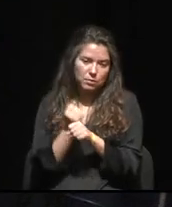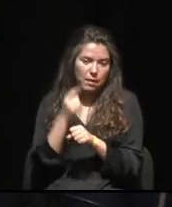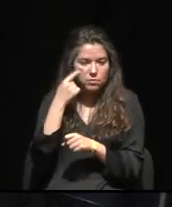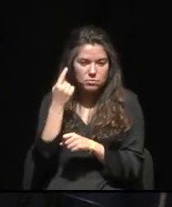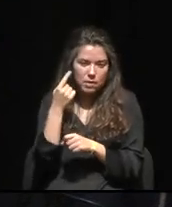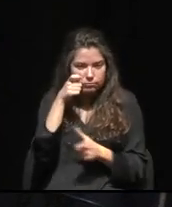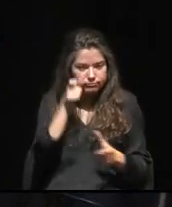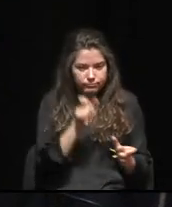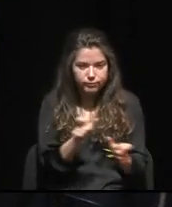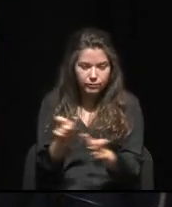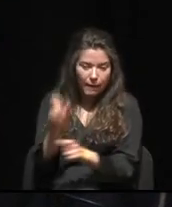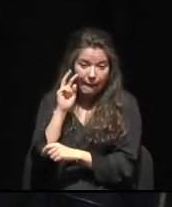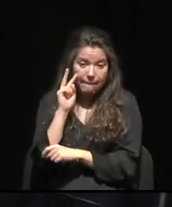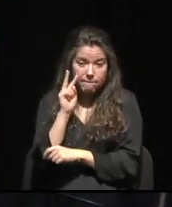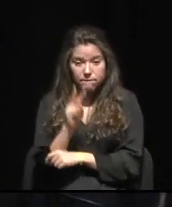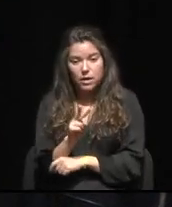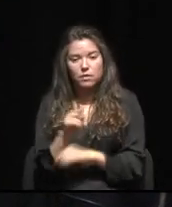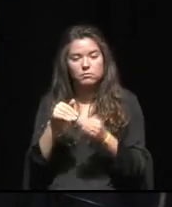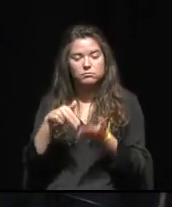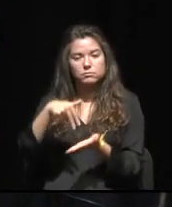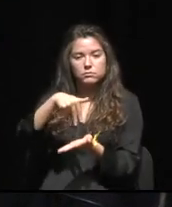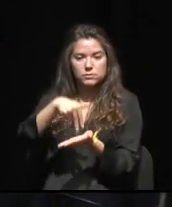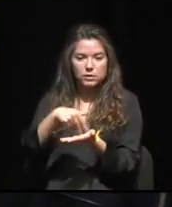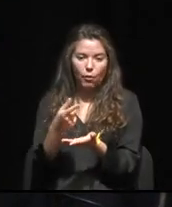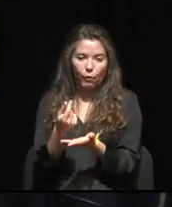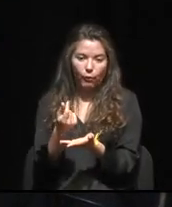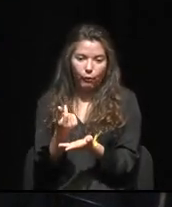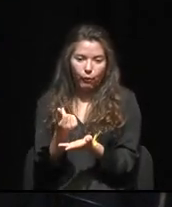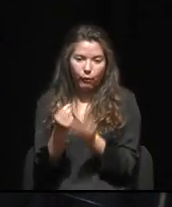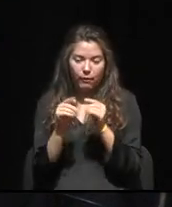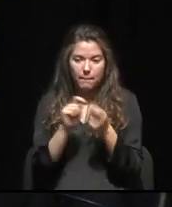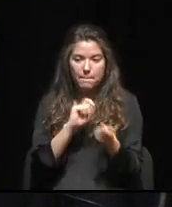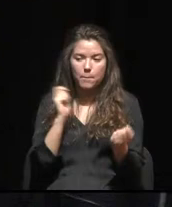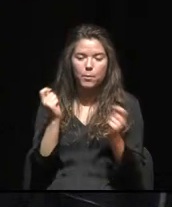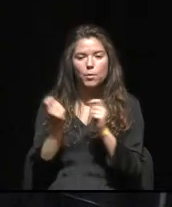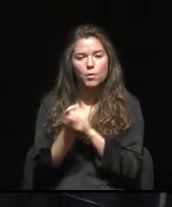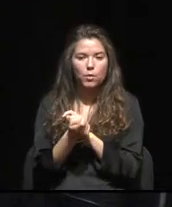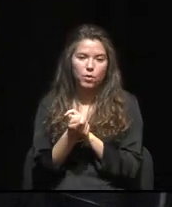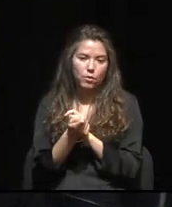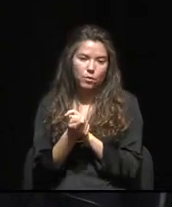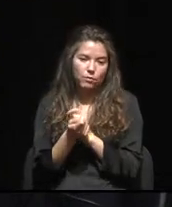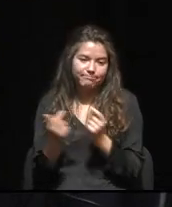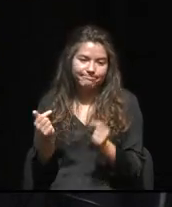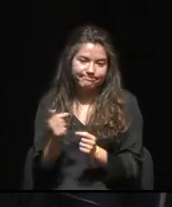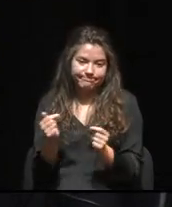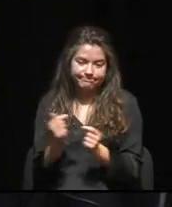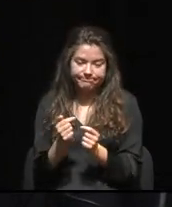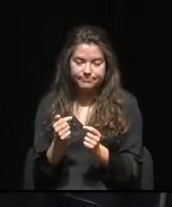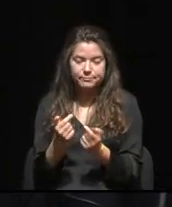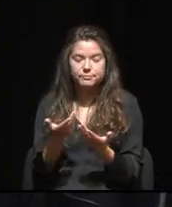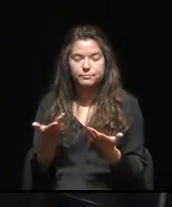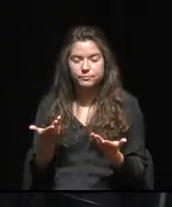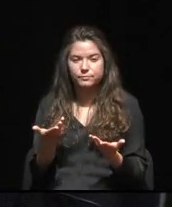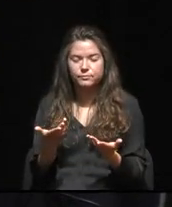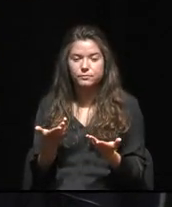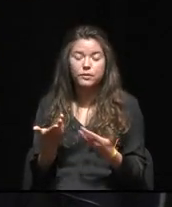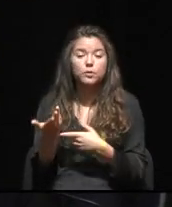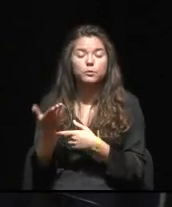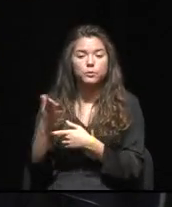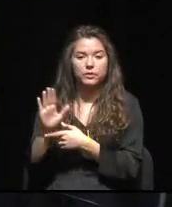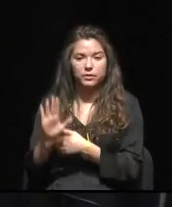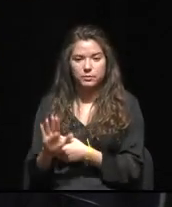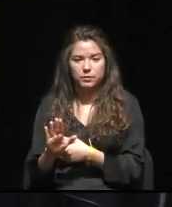fiscalização viram a sua posição remuneratória ser alterada de forma negativa a título de